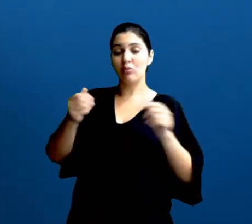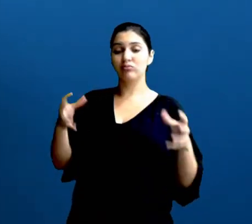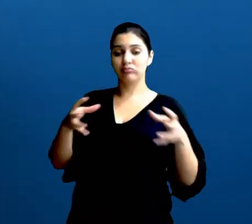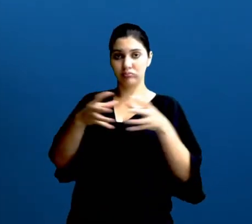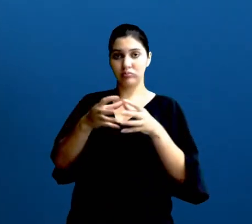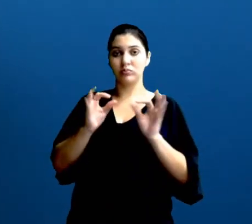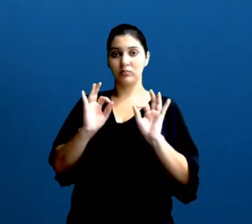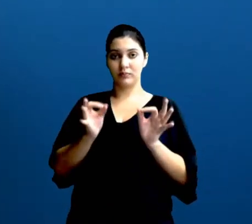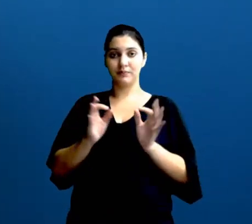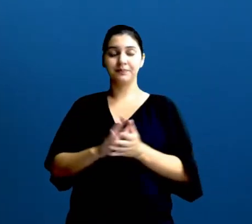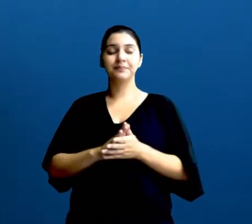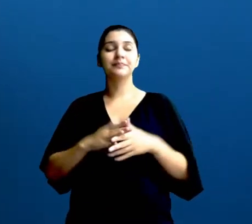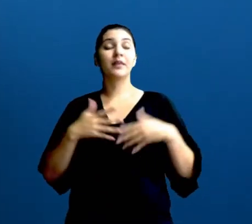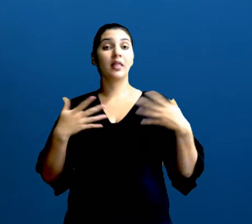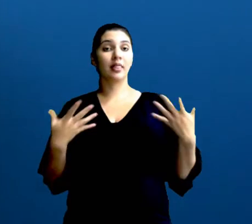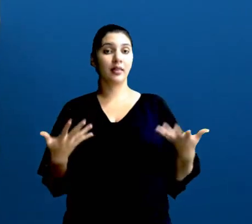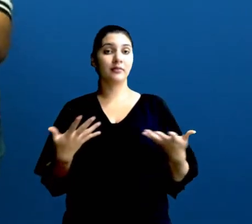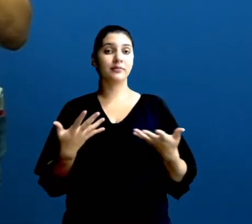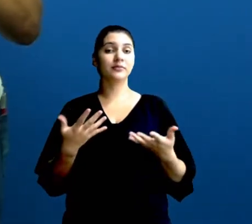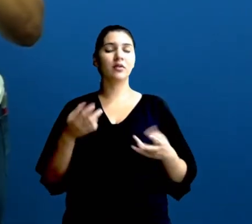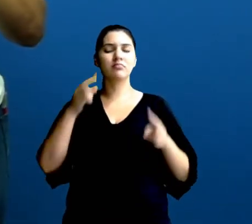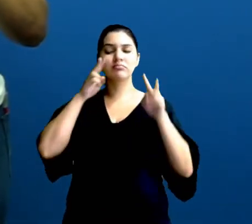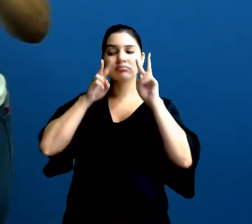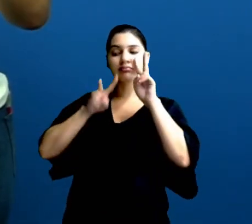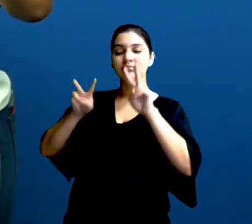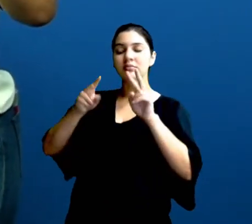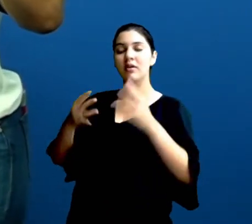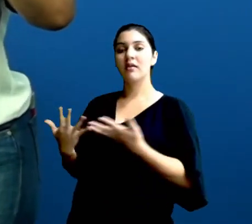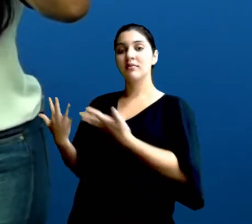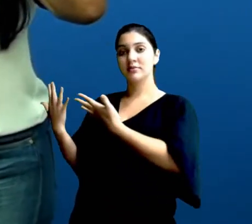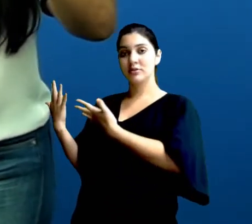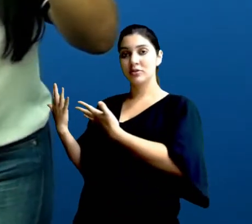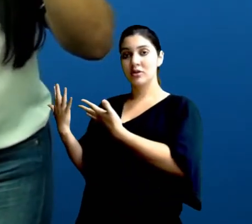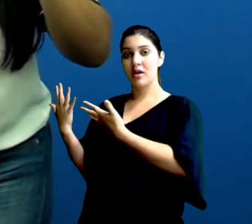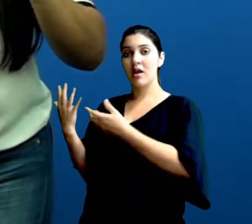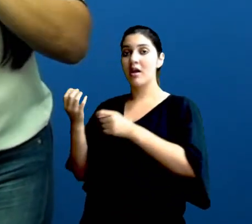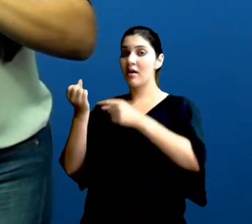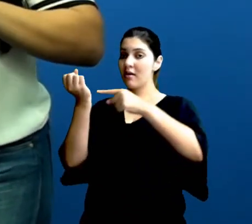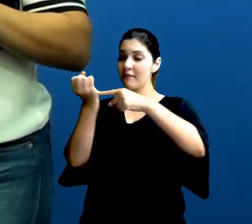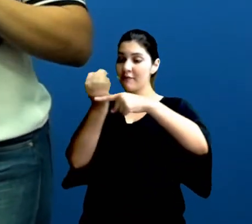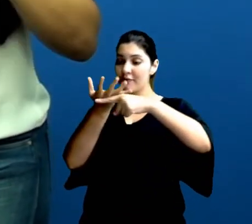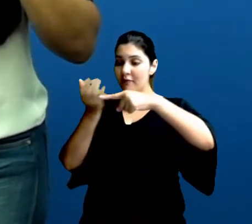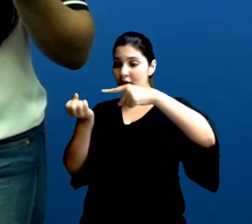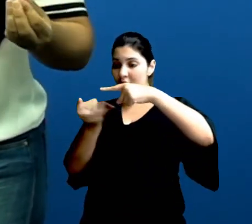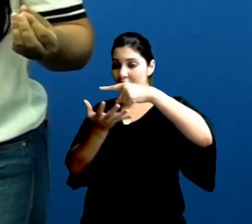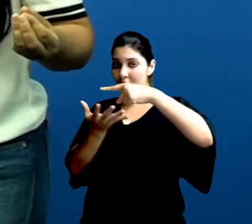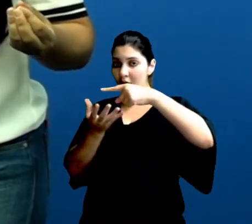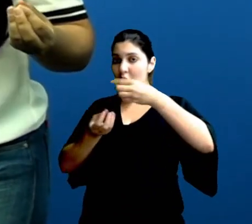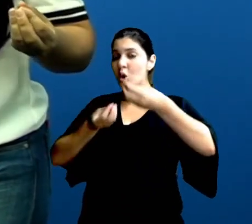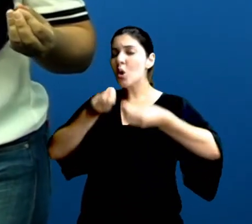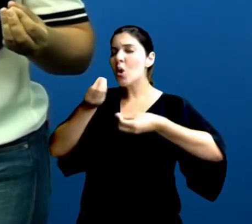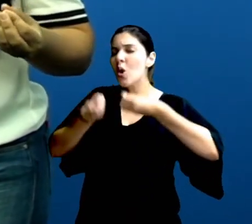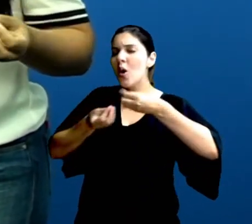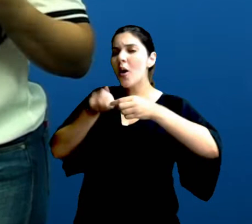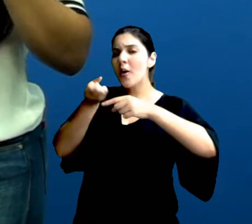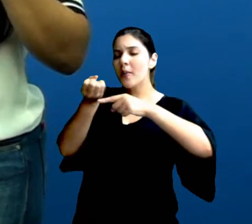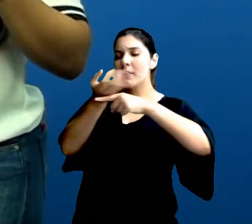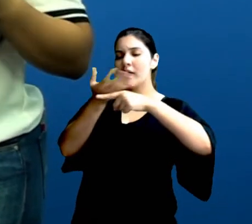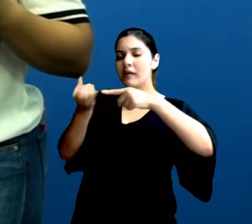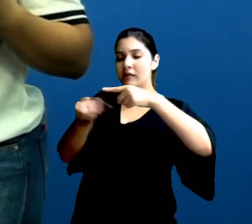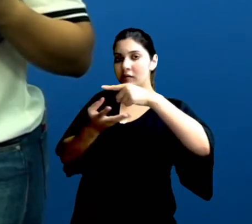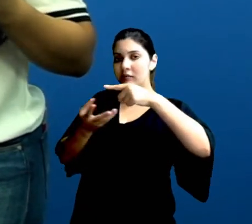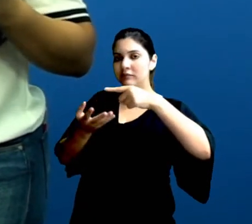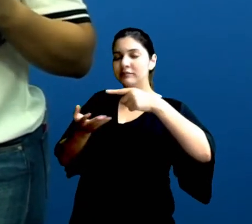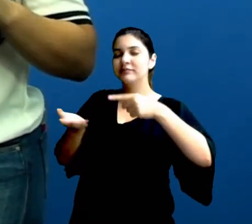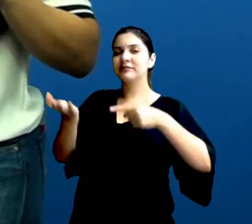conjuntos. Então, gente, olha aí a forma fracionária. Como é essa forma fracionária?